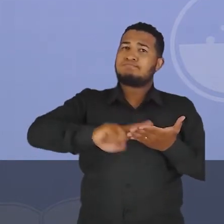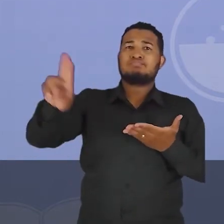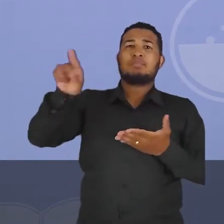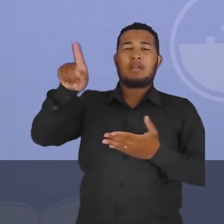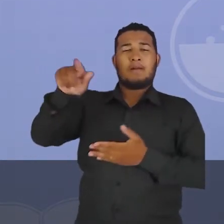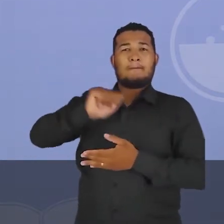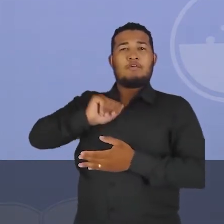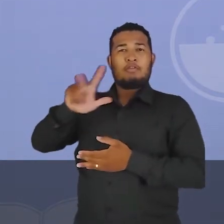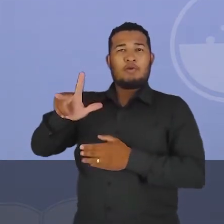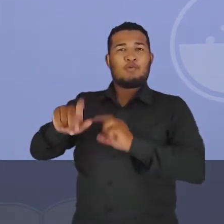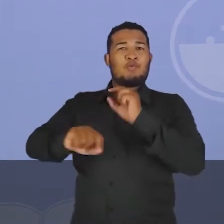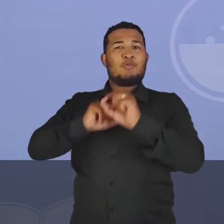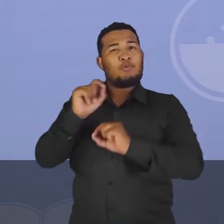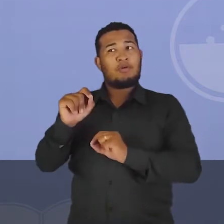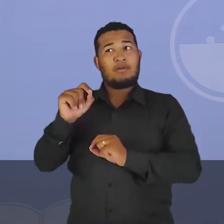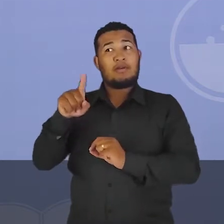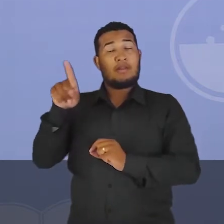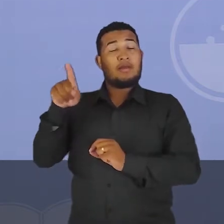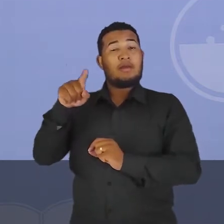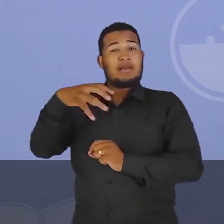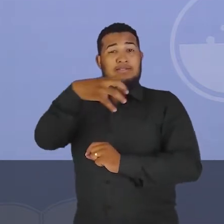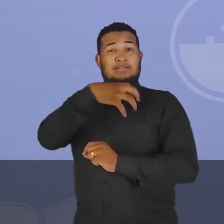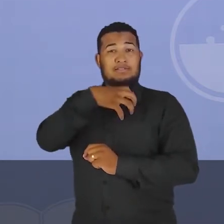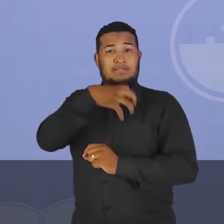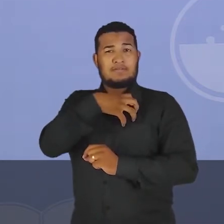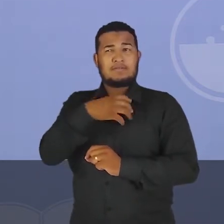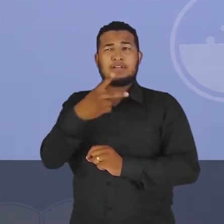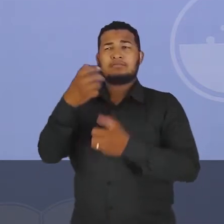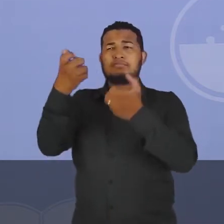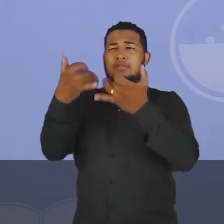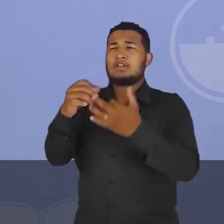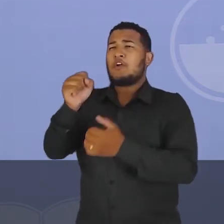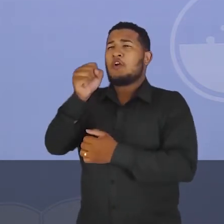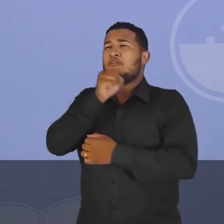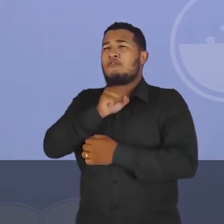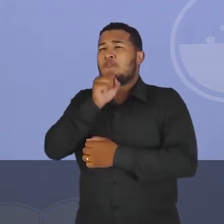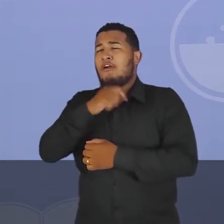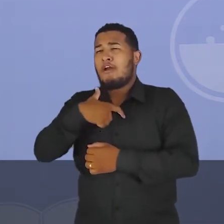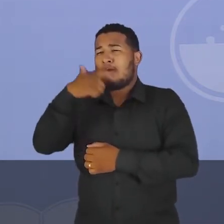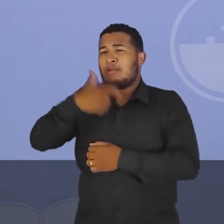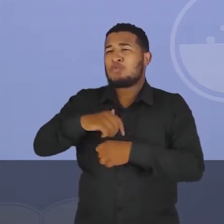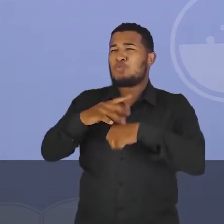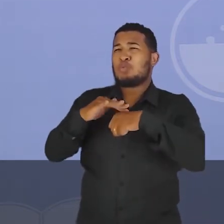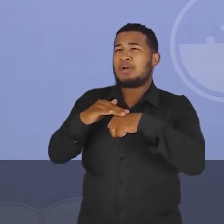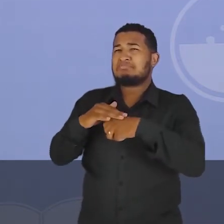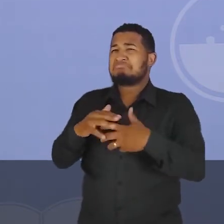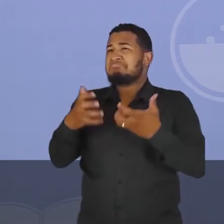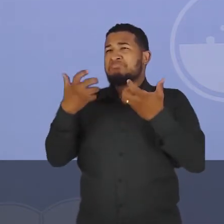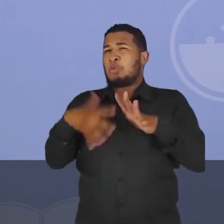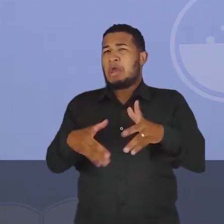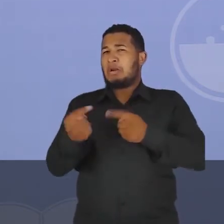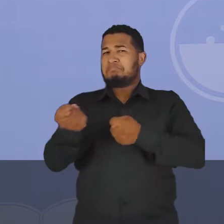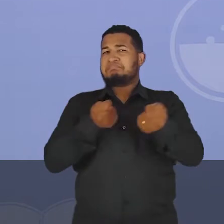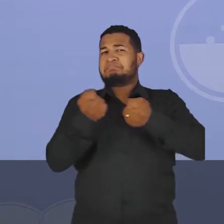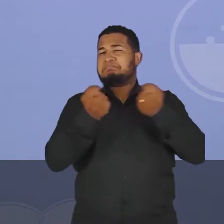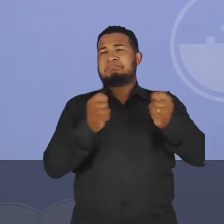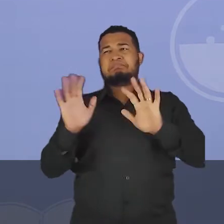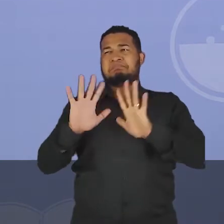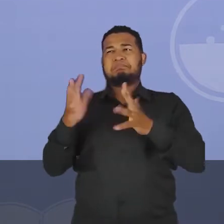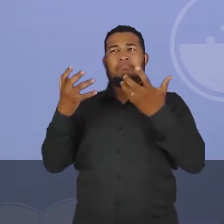colonial português, que estava lá em Salvador, dizendo que ele está muito velho, que ele está doente, que ele não quer mais saber de dirigir essa